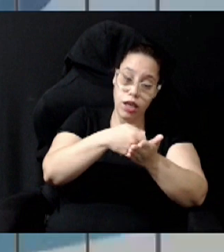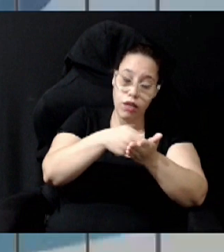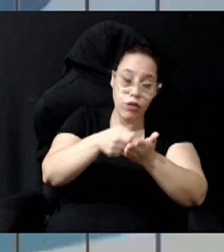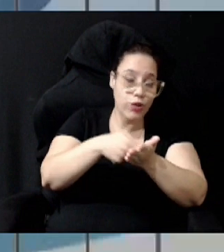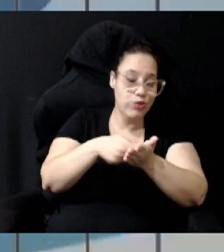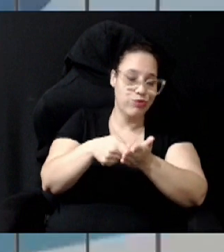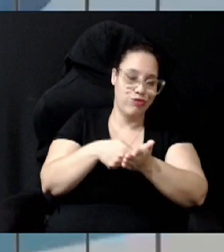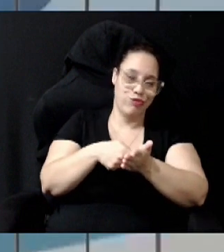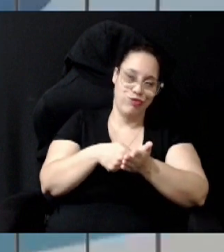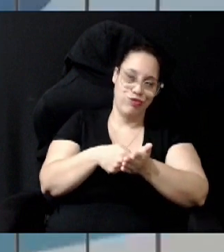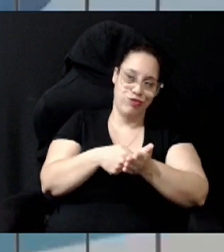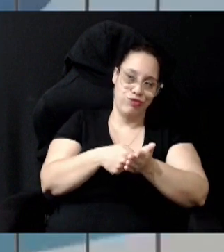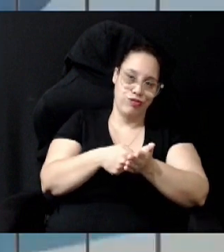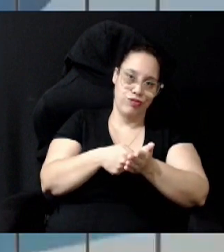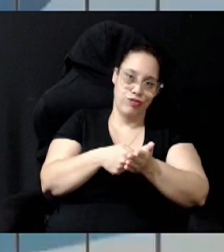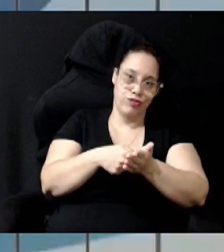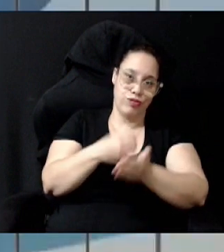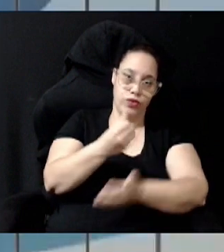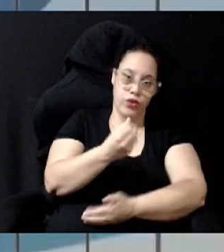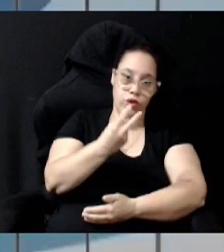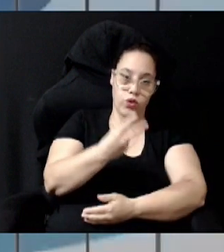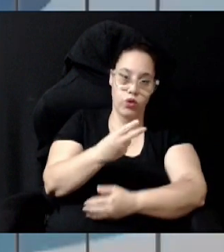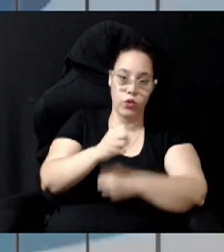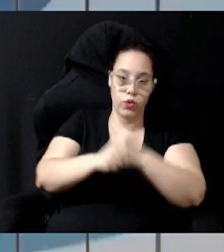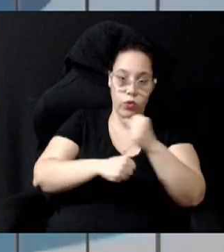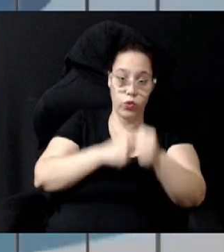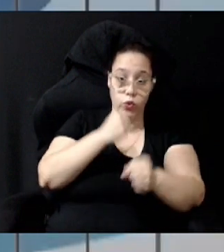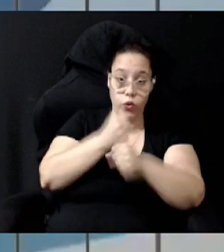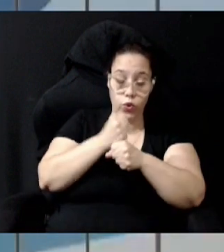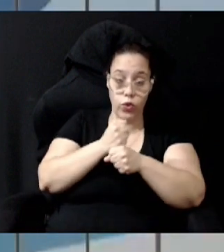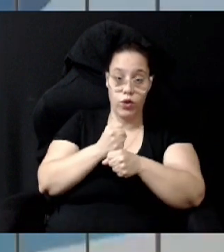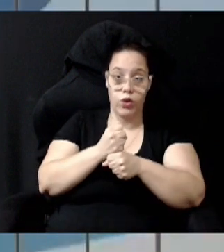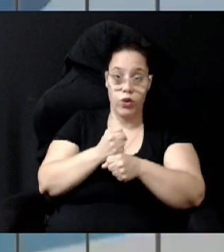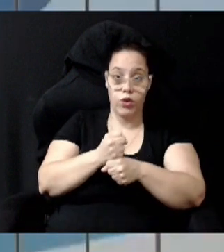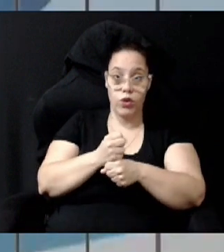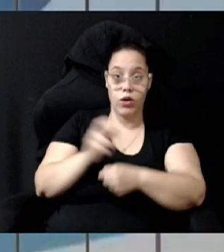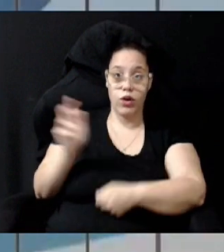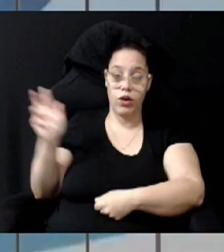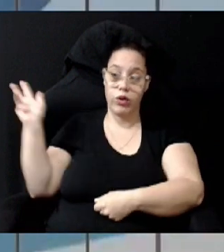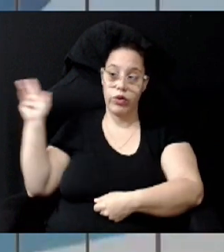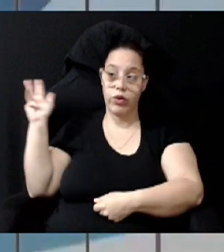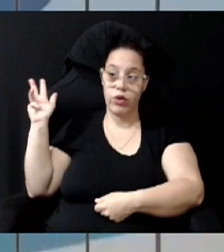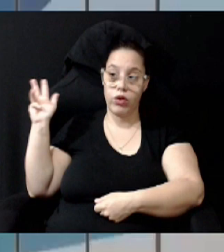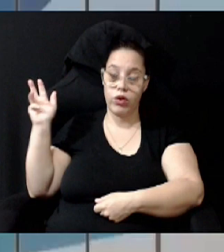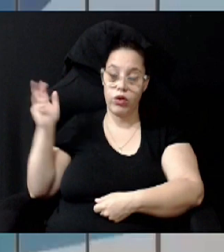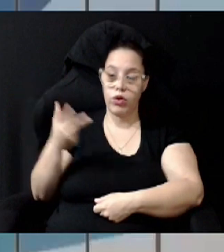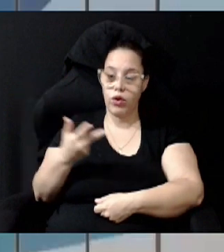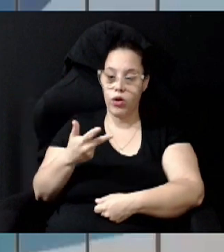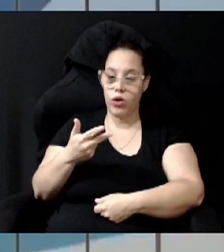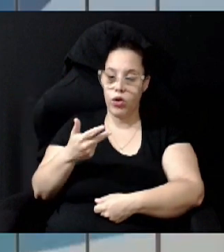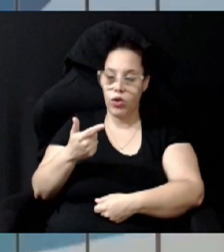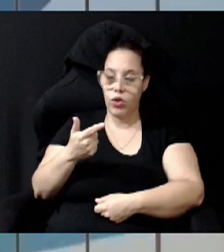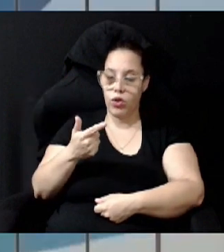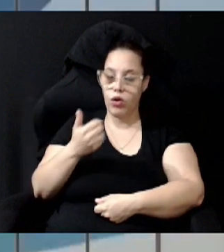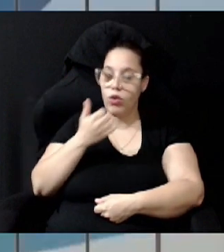Por 62 anos depois é atual. O Lula está discutindo no G20 a questão da